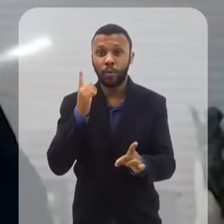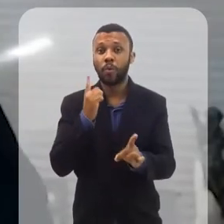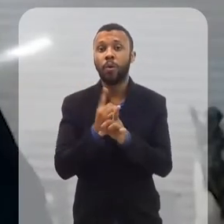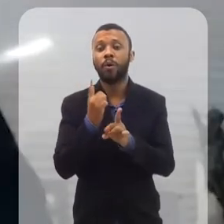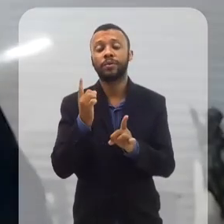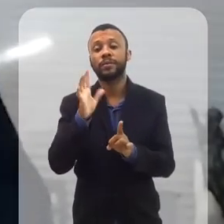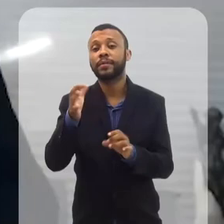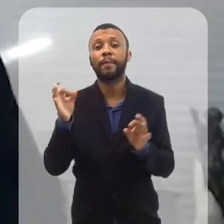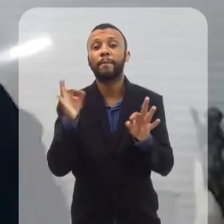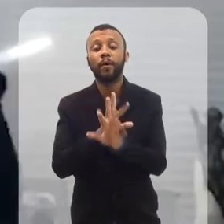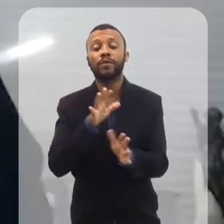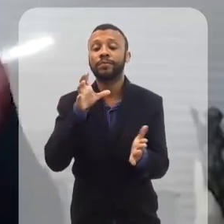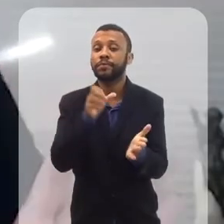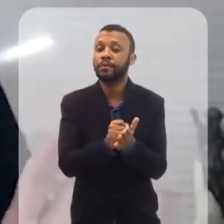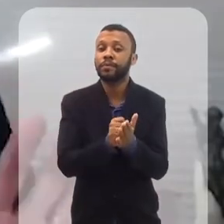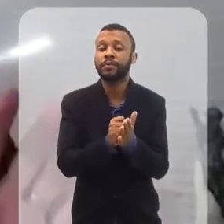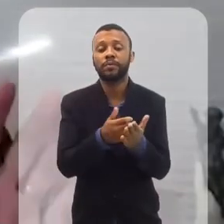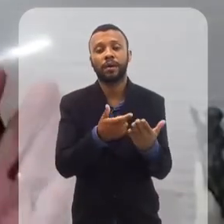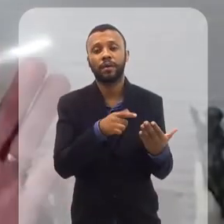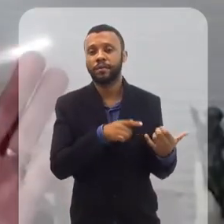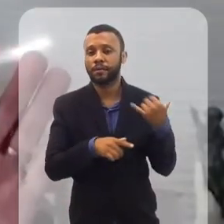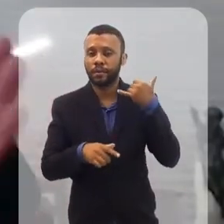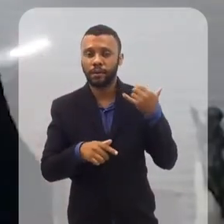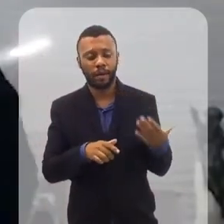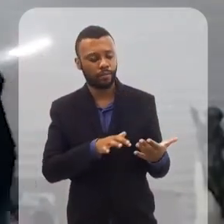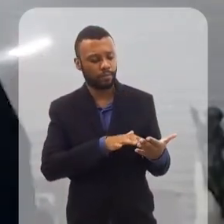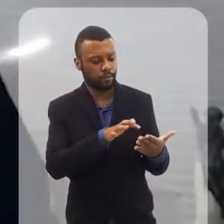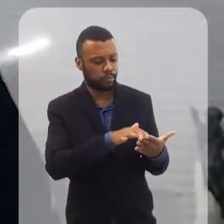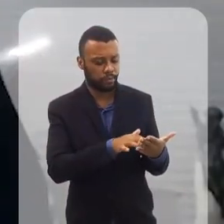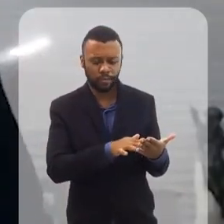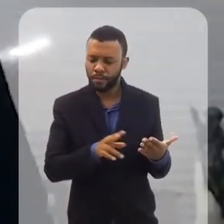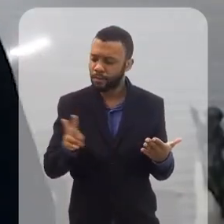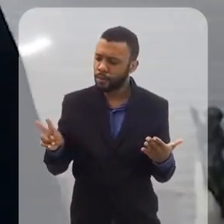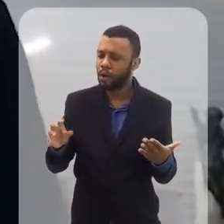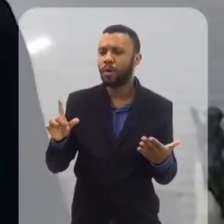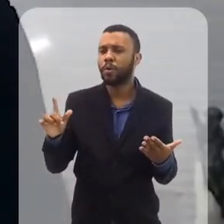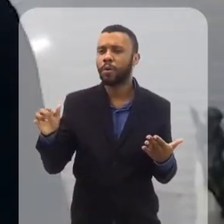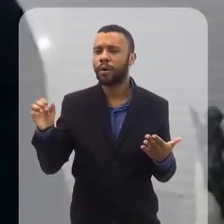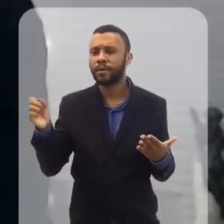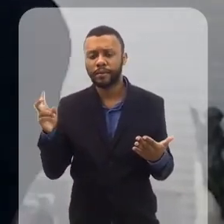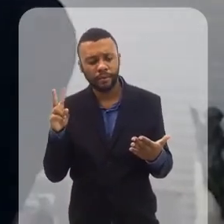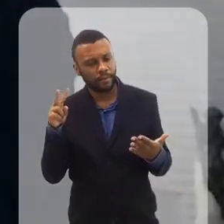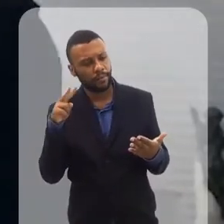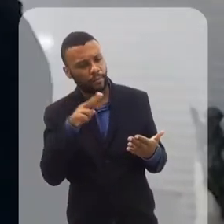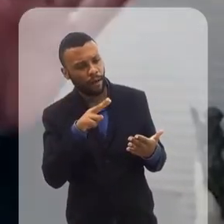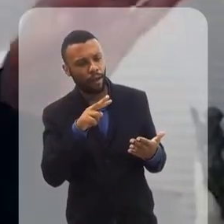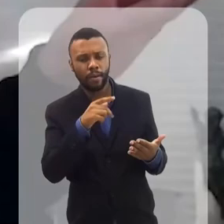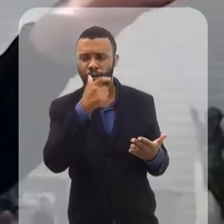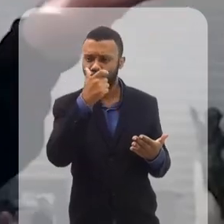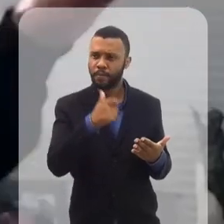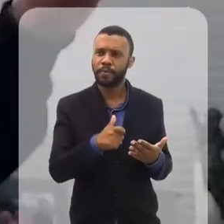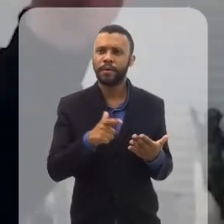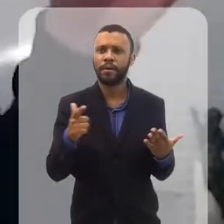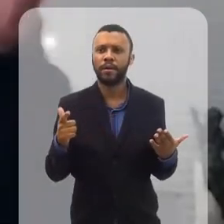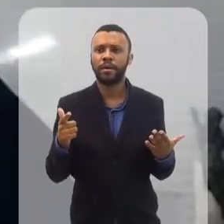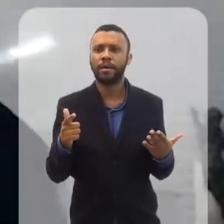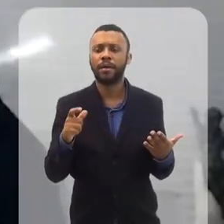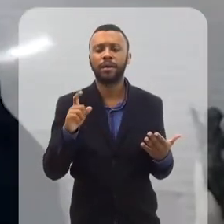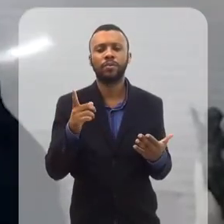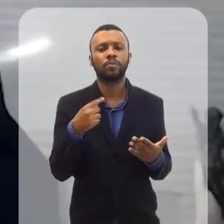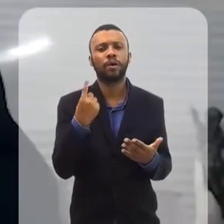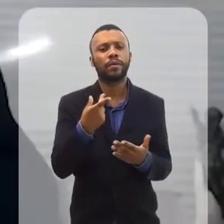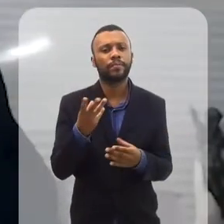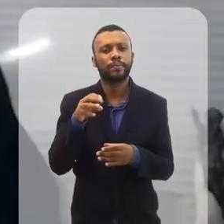encontro naquele evento que já está no nosso celular. E nós vamos lá, eu vou olhar para o lado, eu vou ver o Lucas, ele vai olhar para o lado, vai me